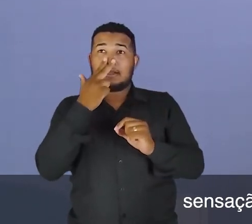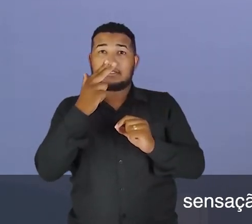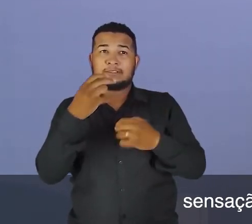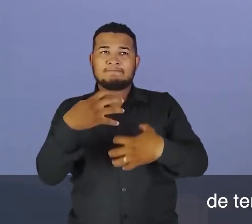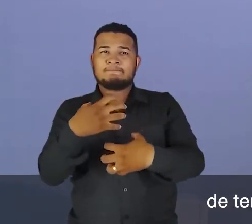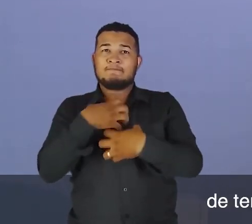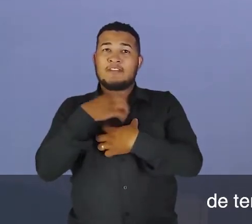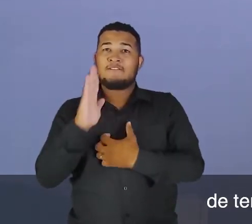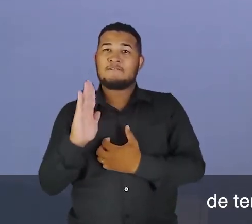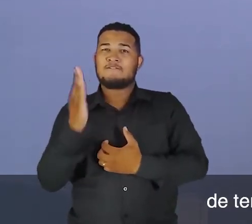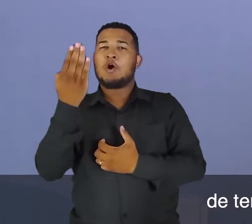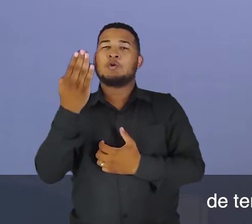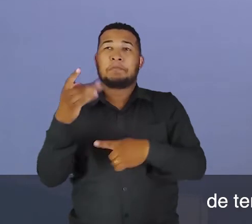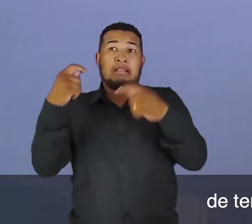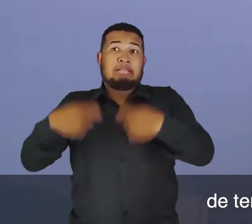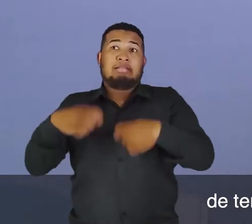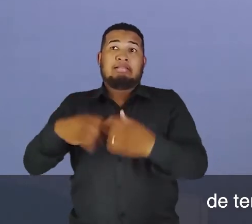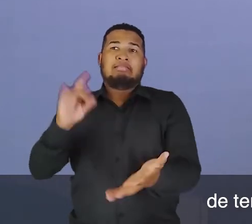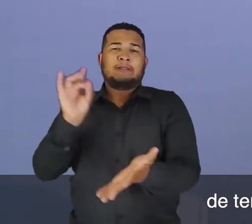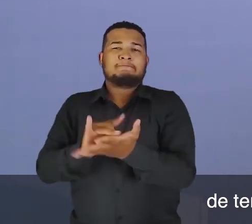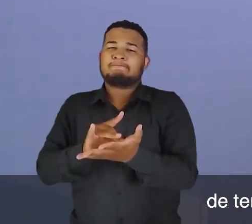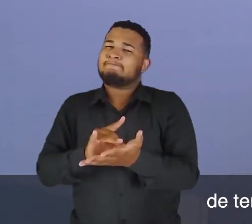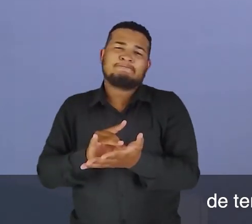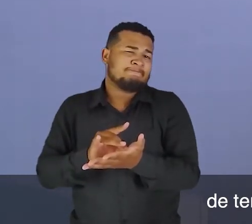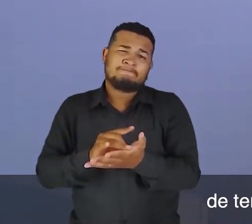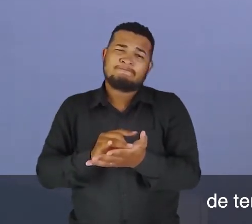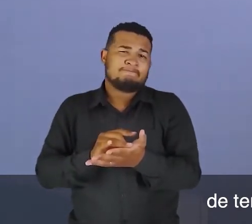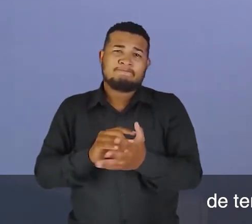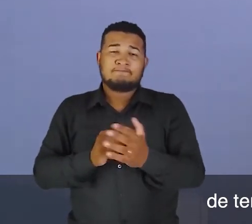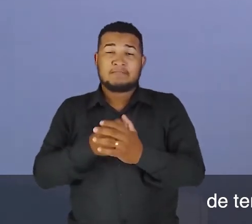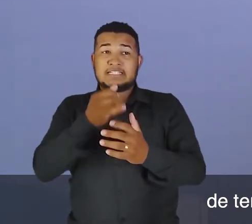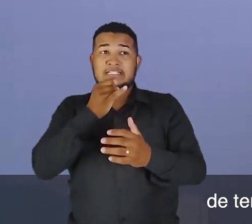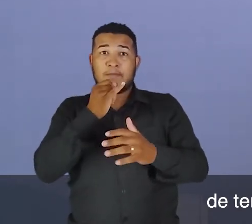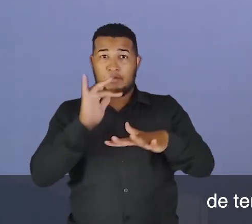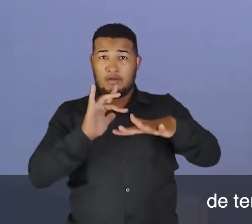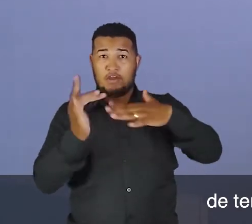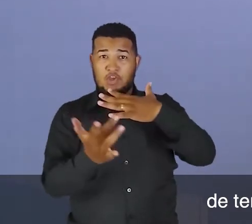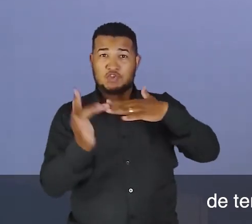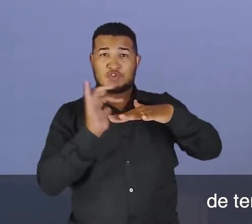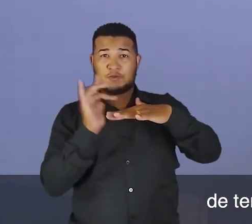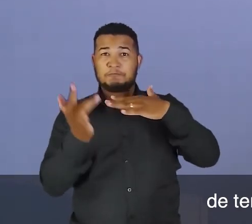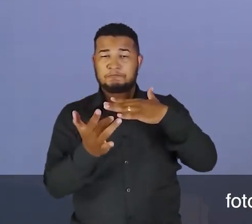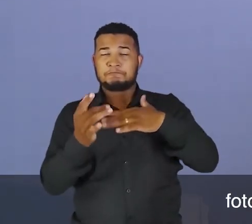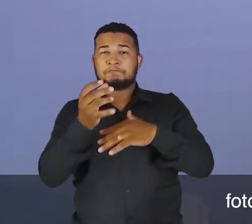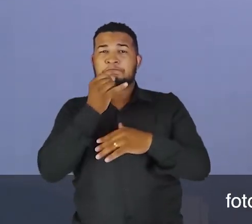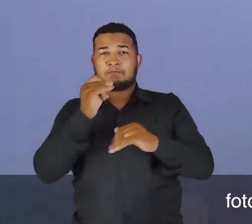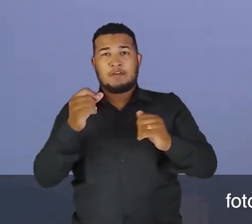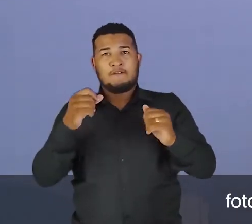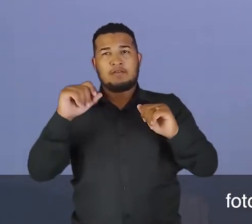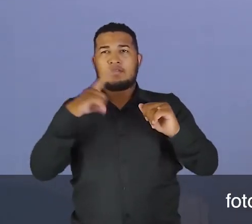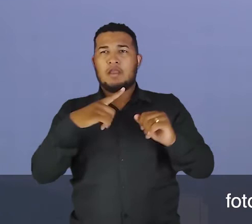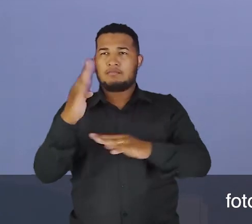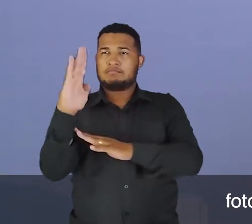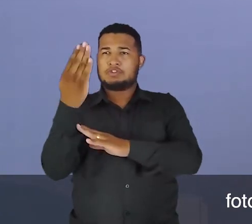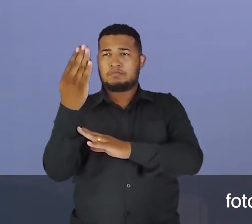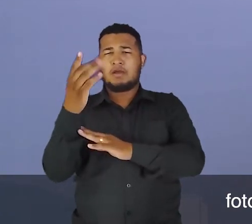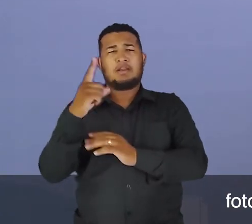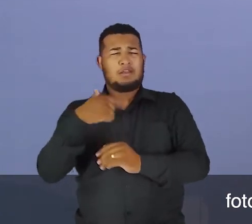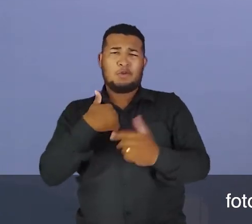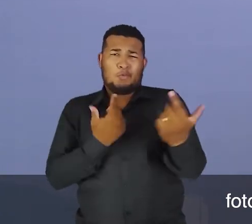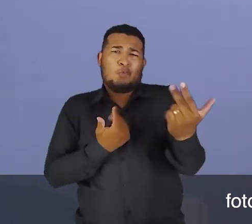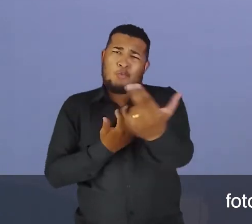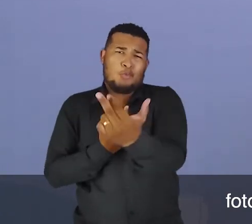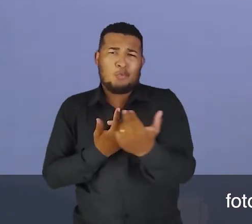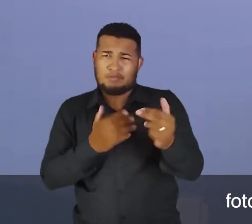falsa necessidade de ter essa felicidade. Redes sociais, por exemplo, você tirar uma foto no espelho, como eu já fiz,